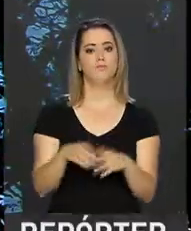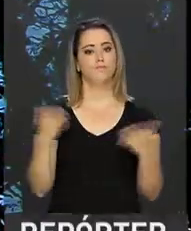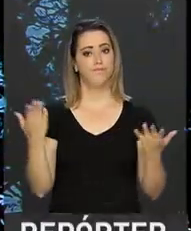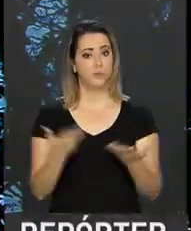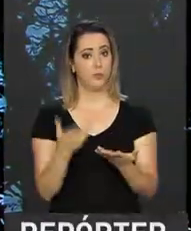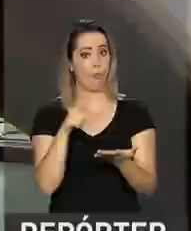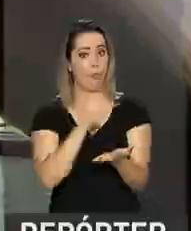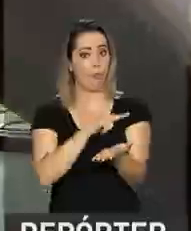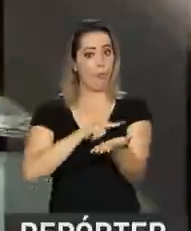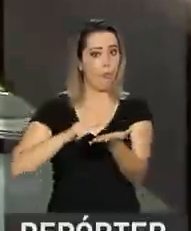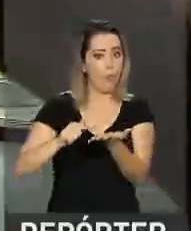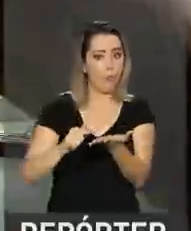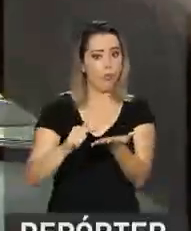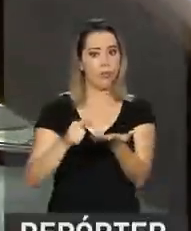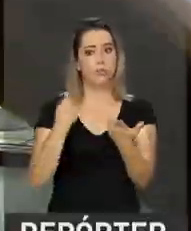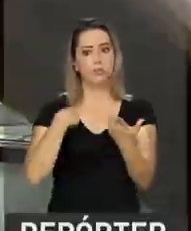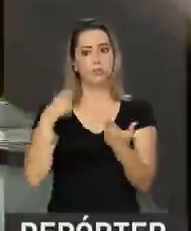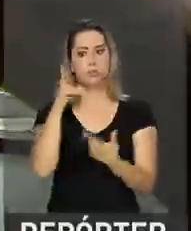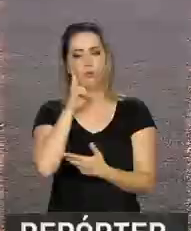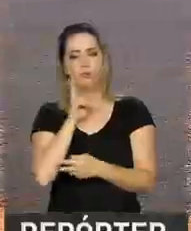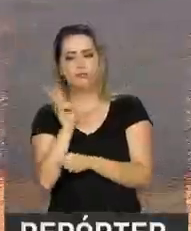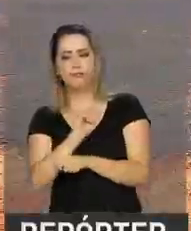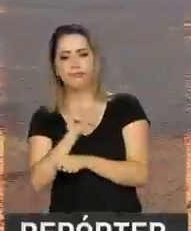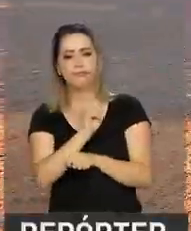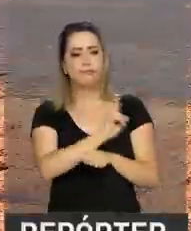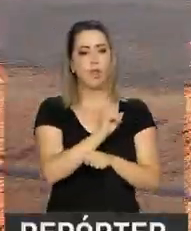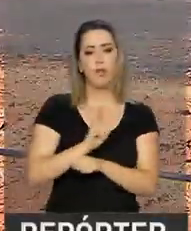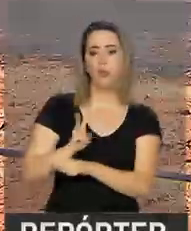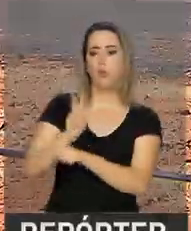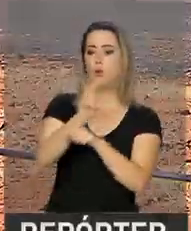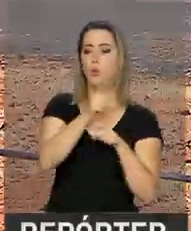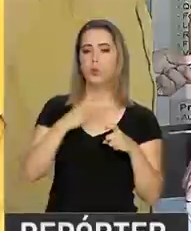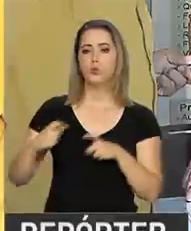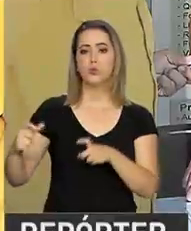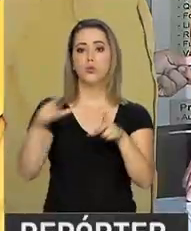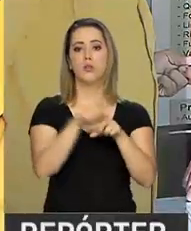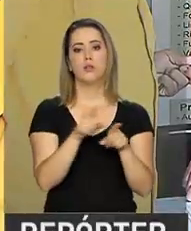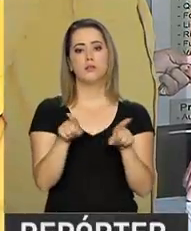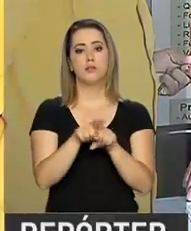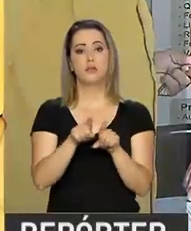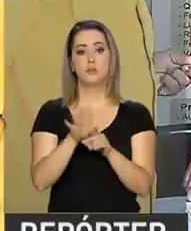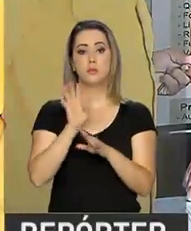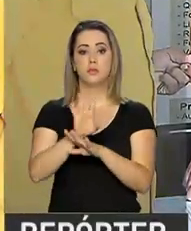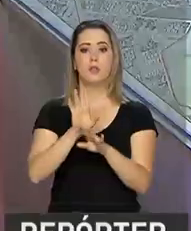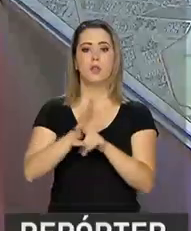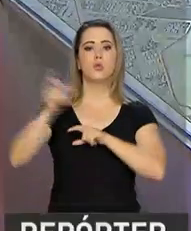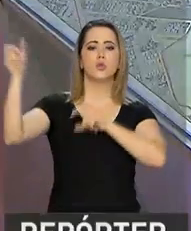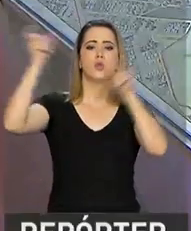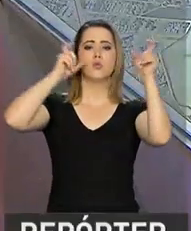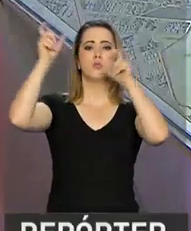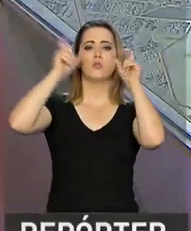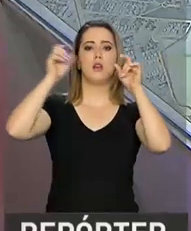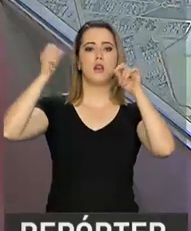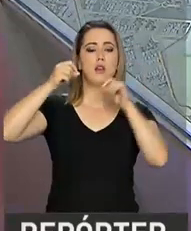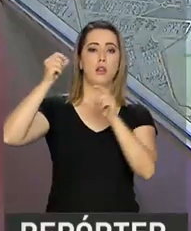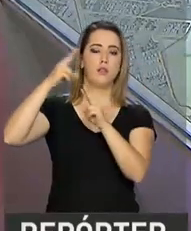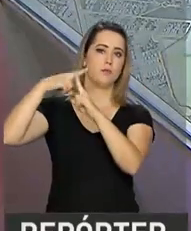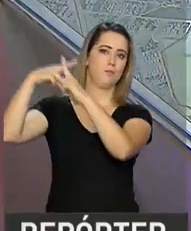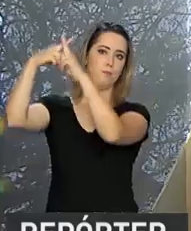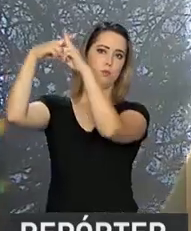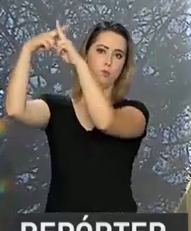da seca além das ondas e do monitoramento do terreno contam com os alertas das imagens de satélite